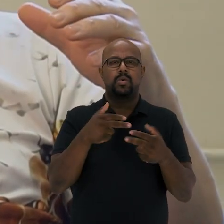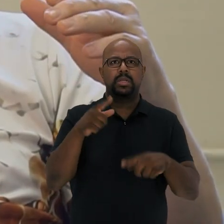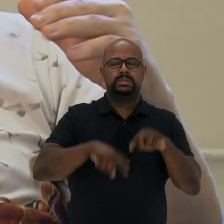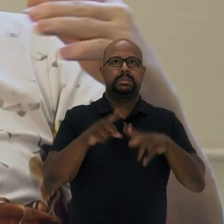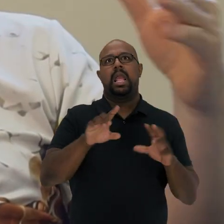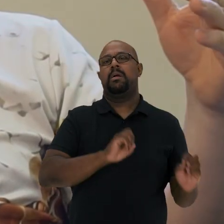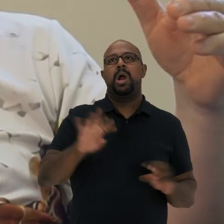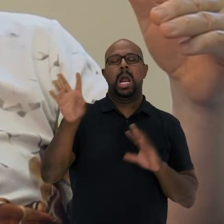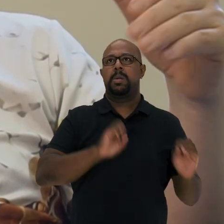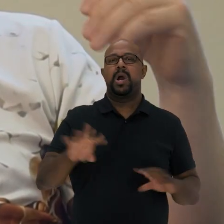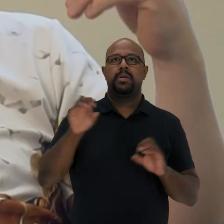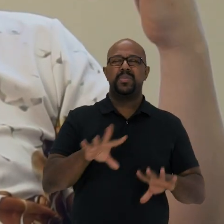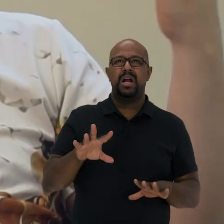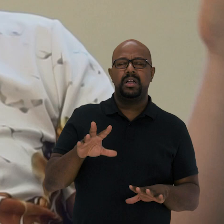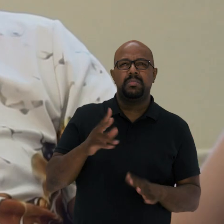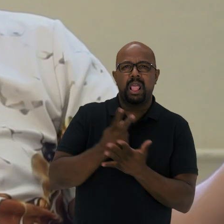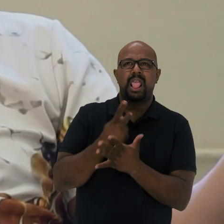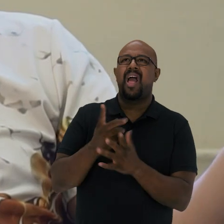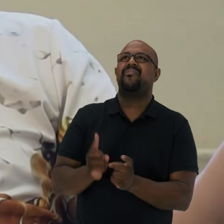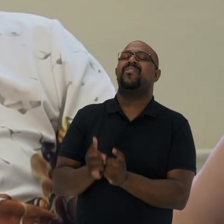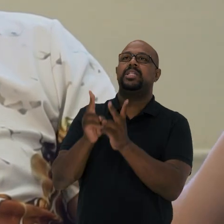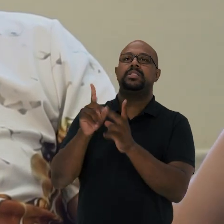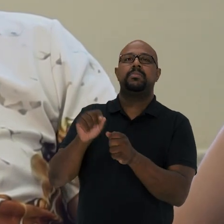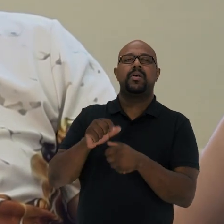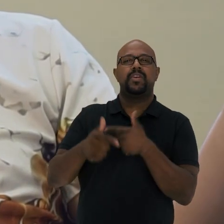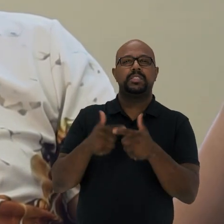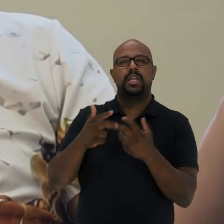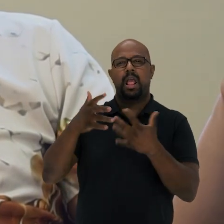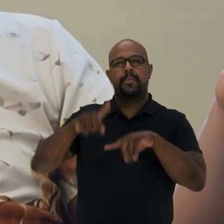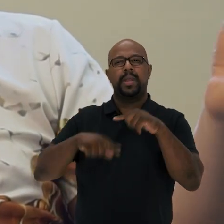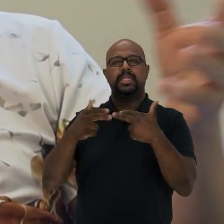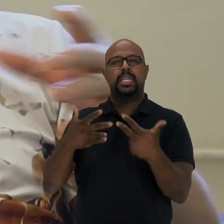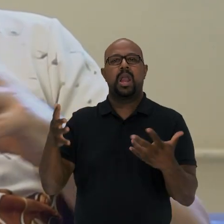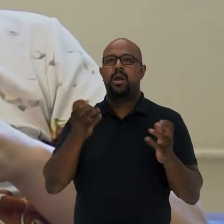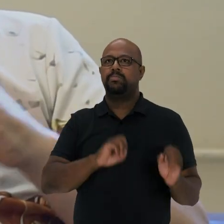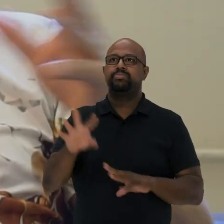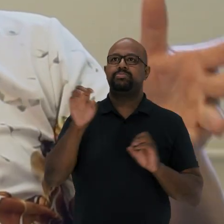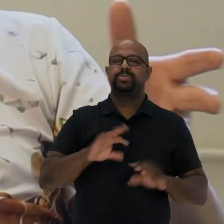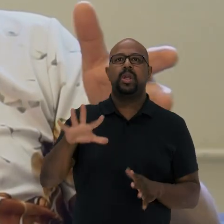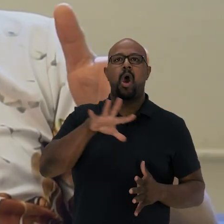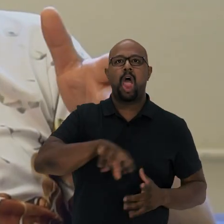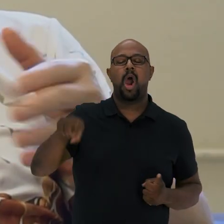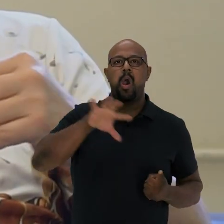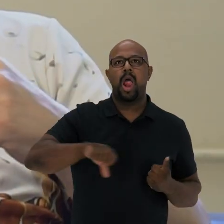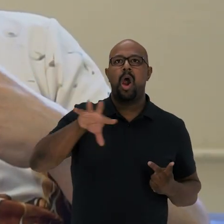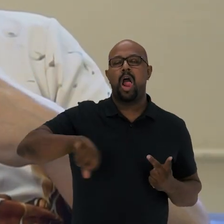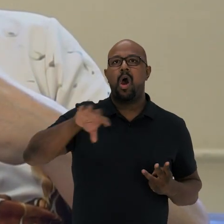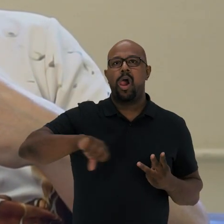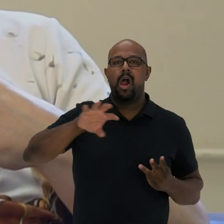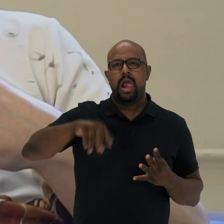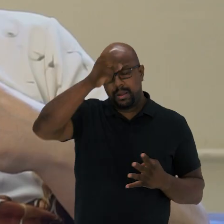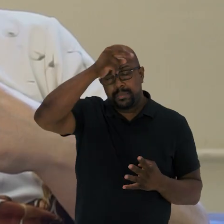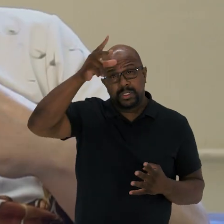que saíam clandestinamente, vendidas para fazer processamento de material, sendo levado o patrimônio sem